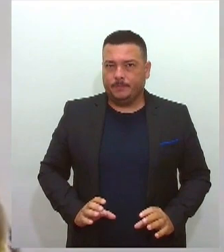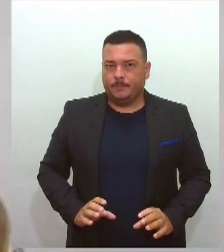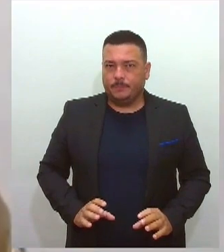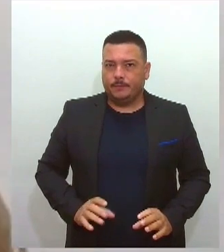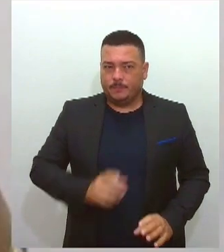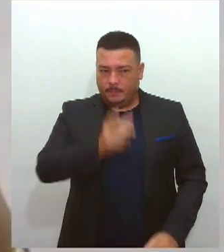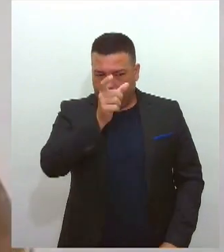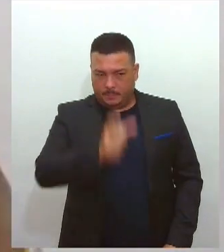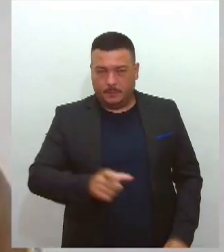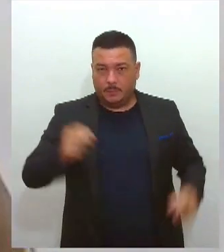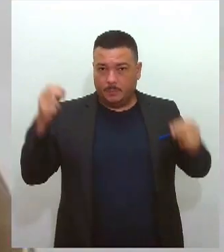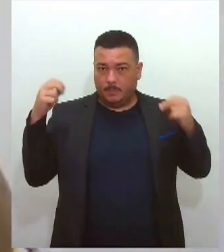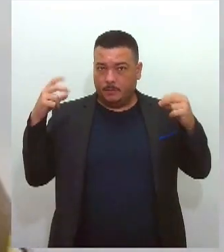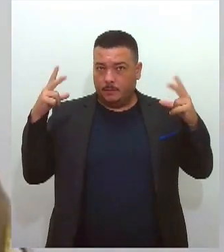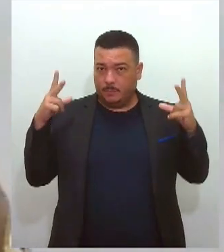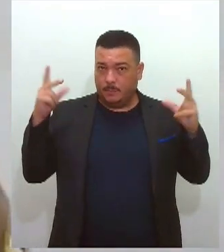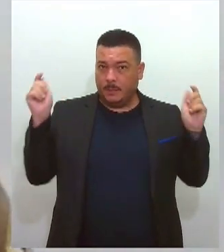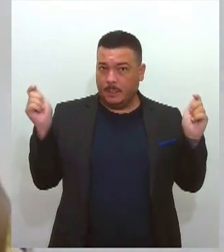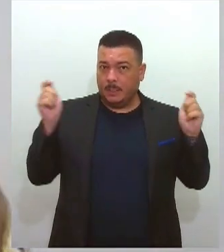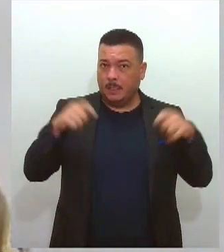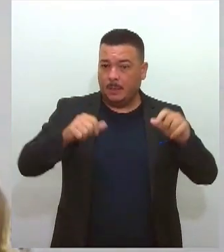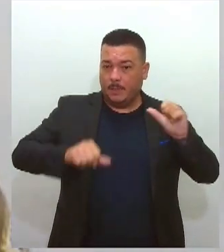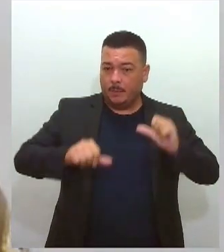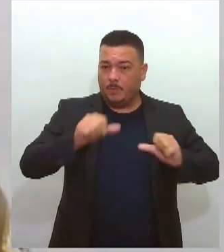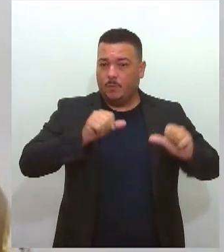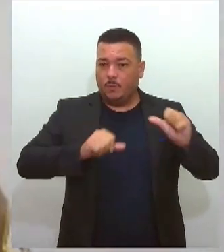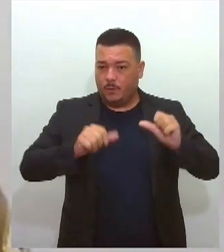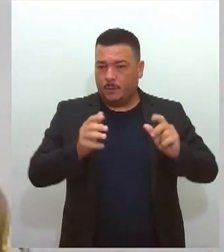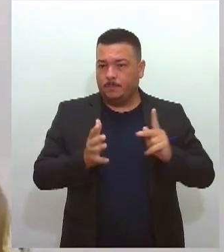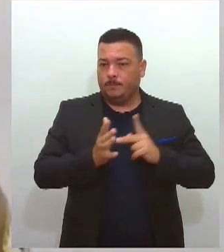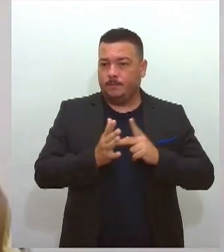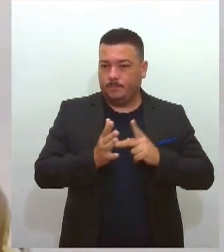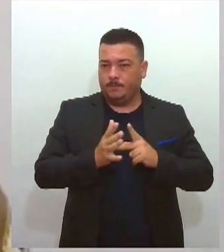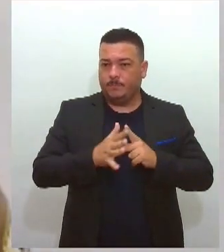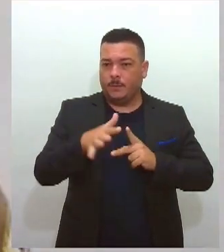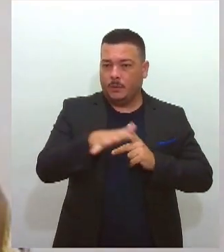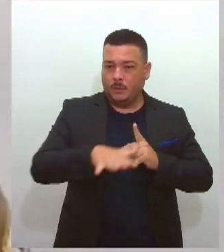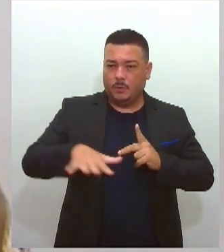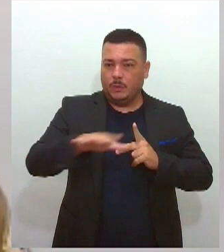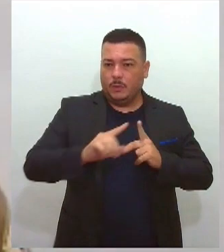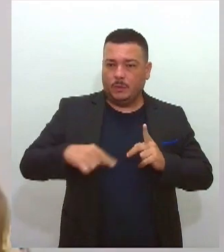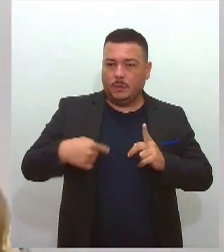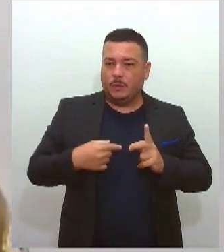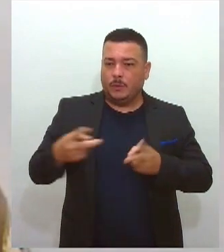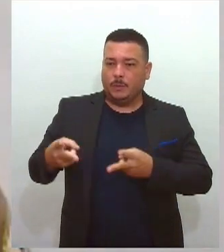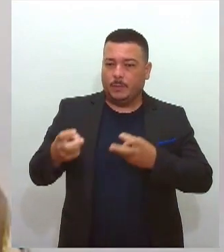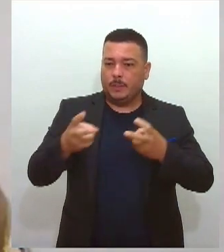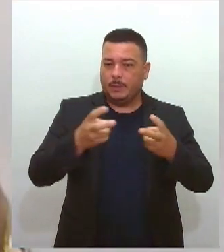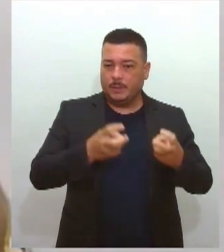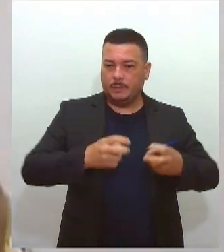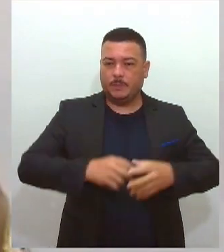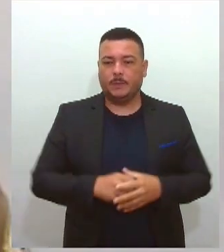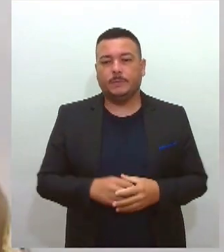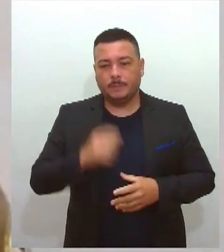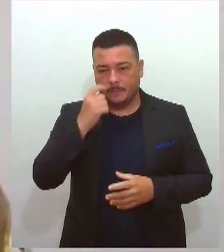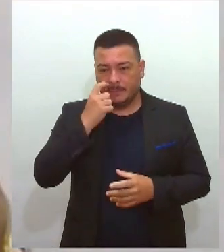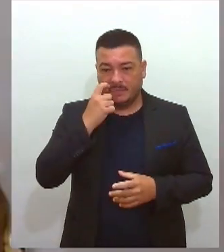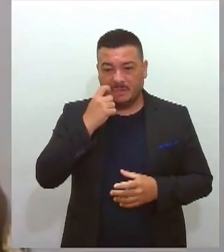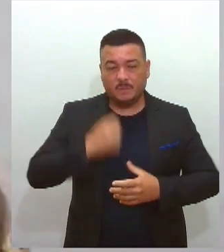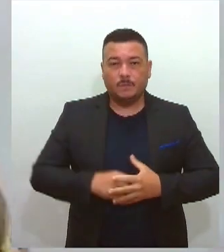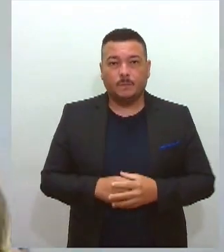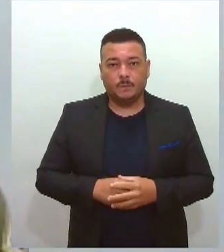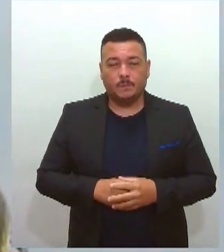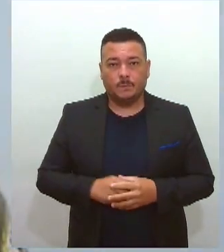que pode mudar e muito o cenário que a gente vê aí atualmente. De maneira geral,